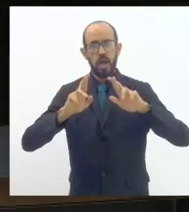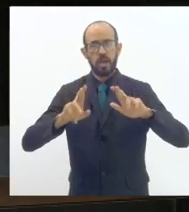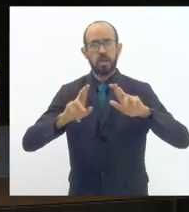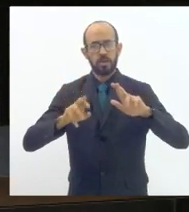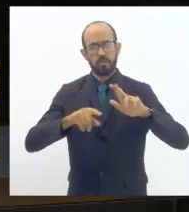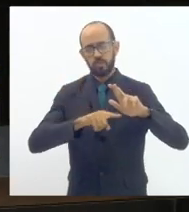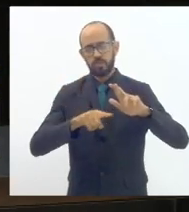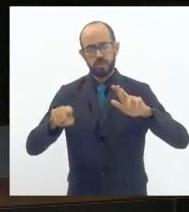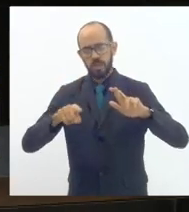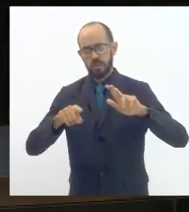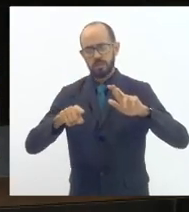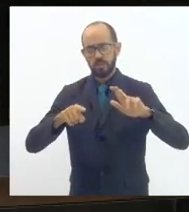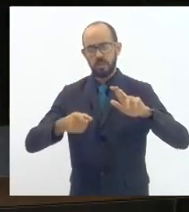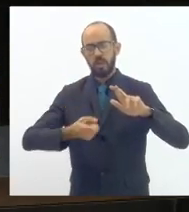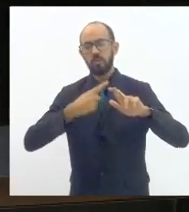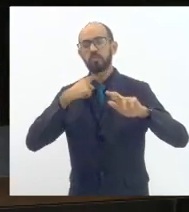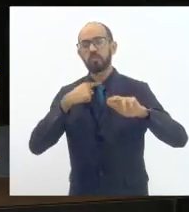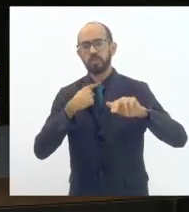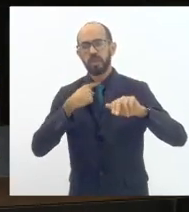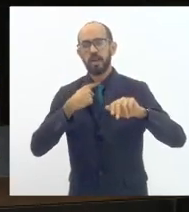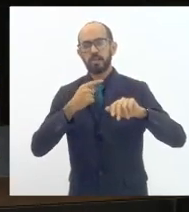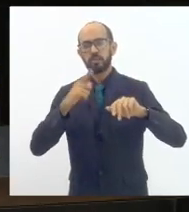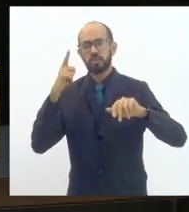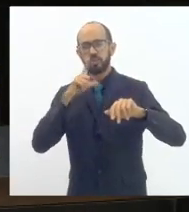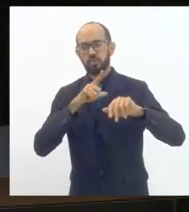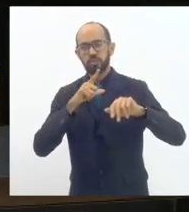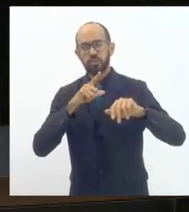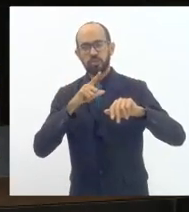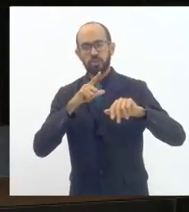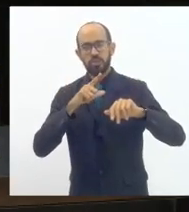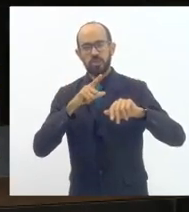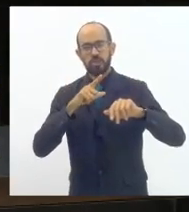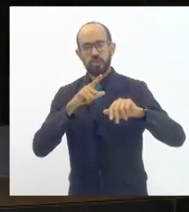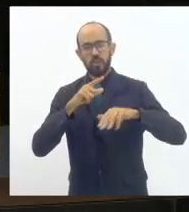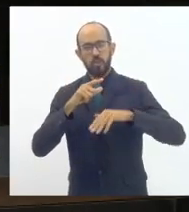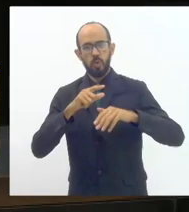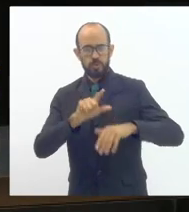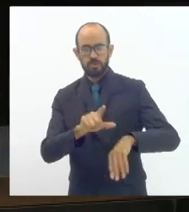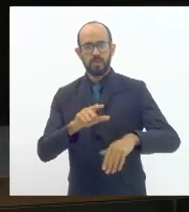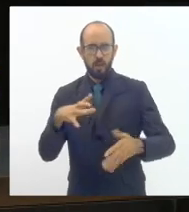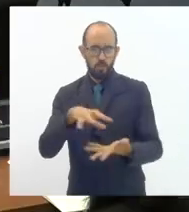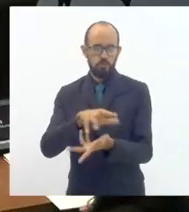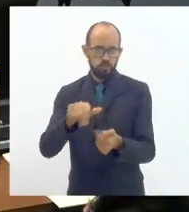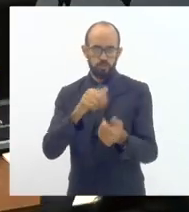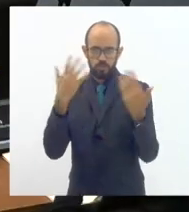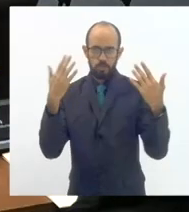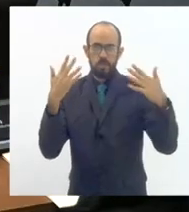muitas vivências, com vontade de ganhar esse mundo aí. Parabéns a todos mais uma vez.